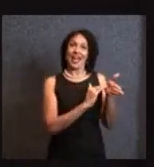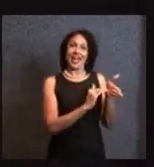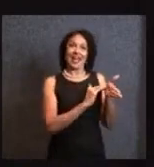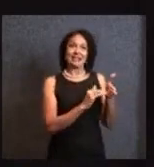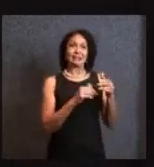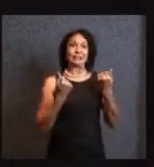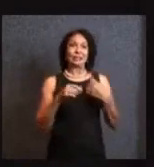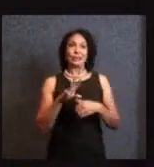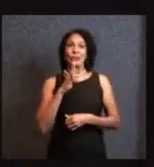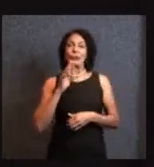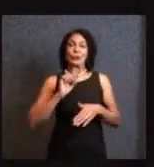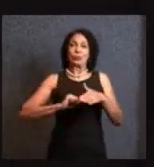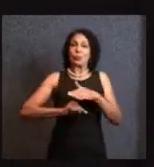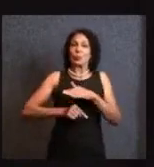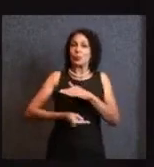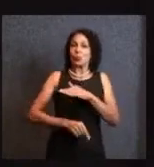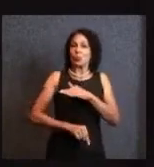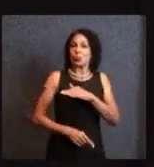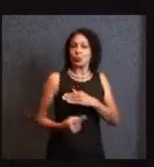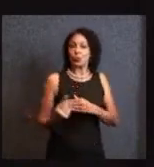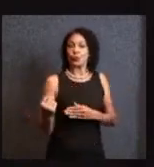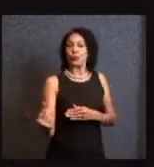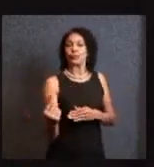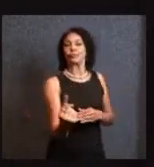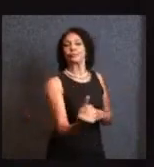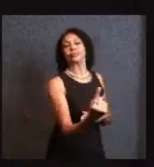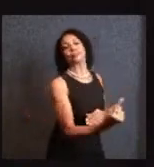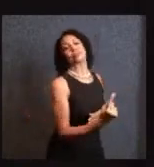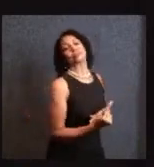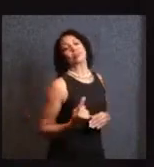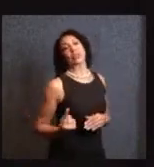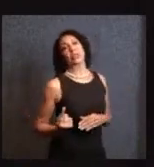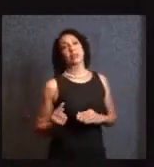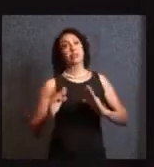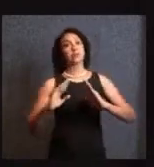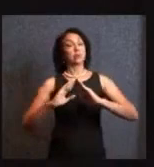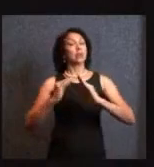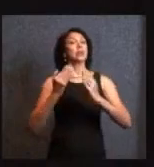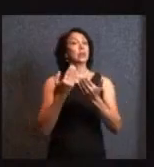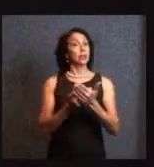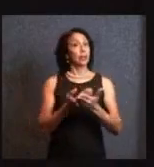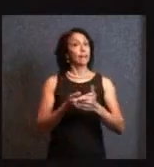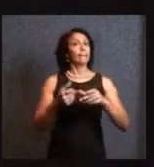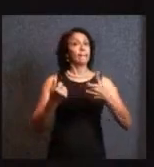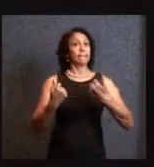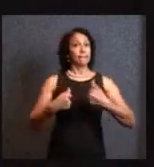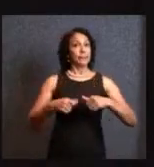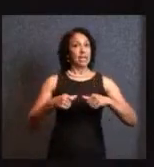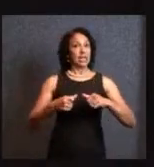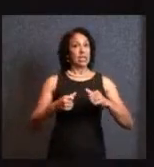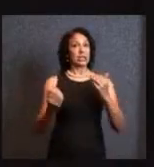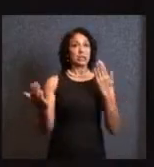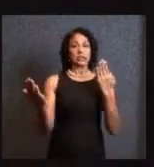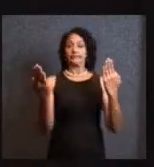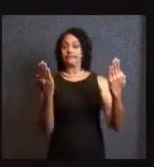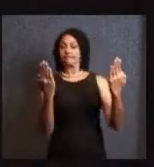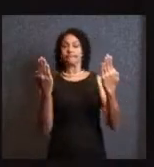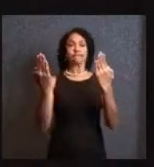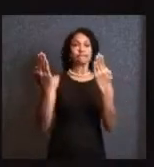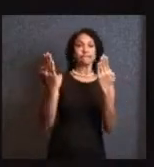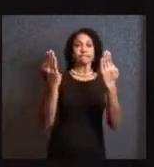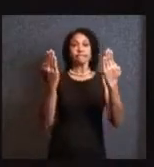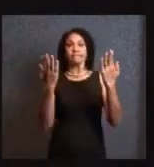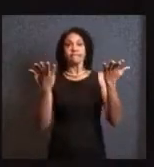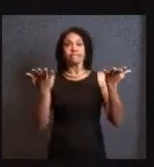conhecimento da situação de cada aluno em cada escola. Então é preciso ter parâmetros de